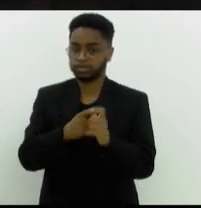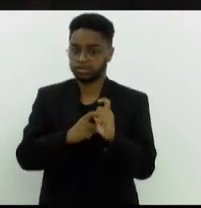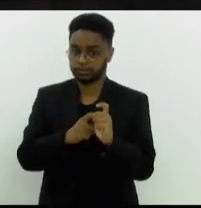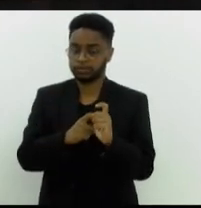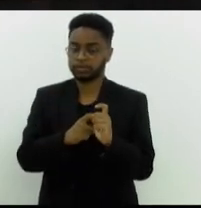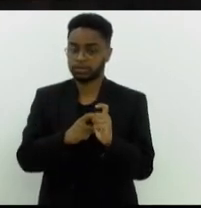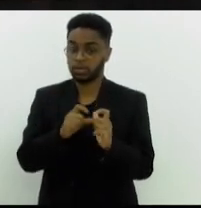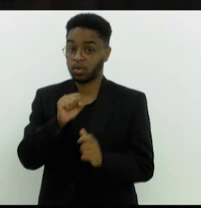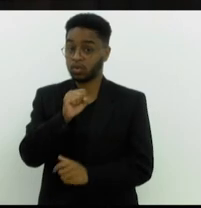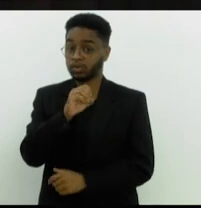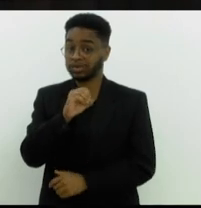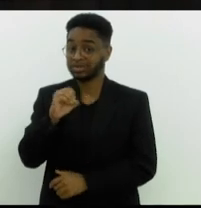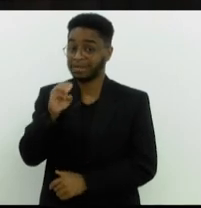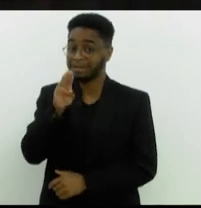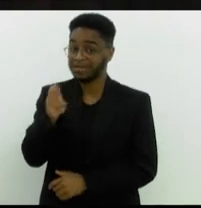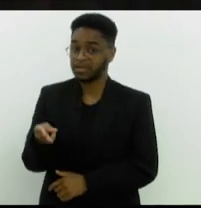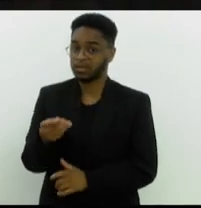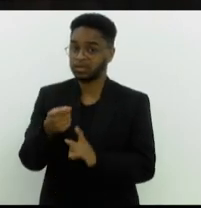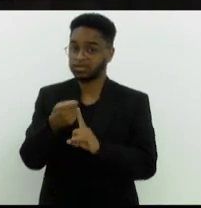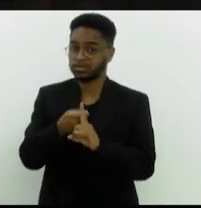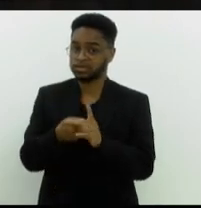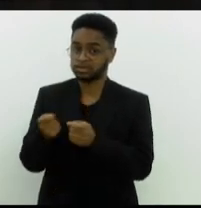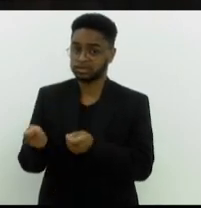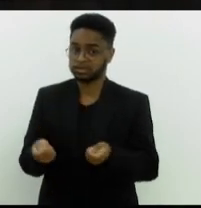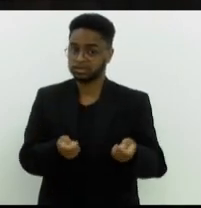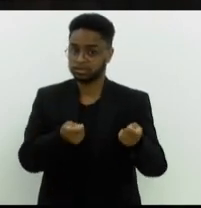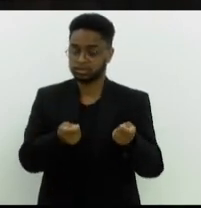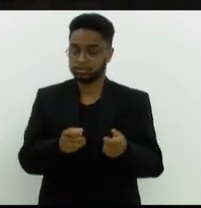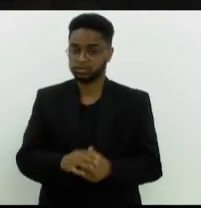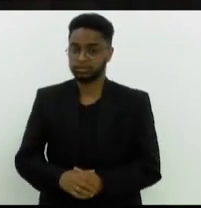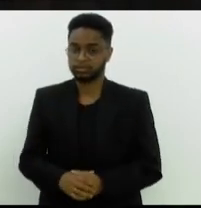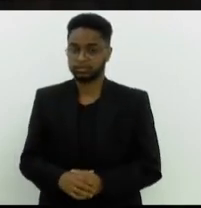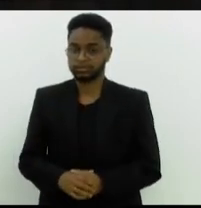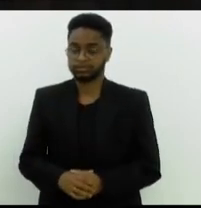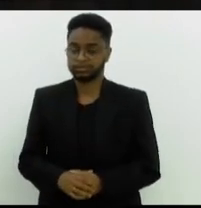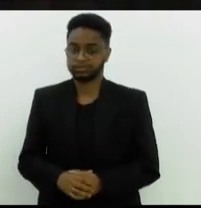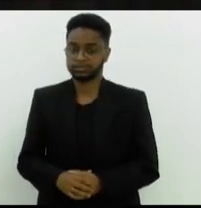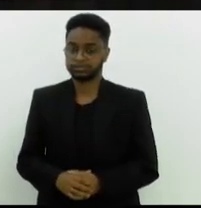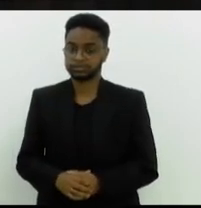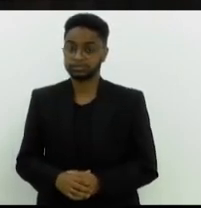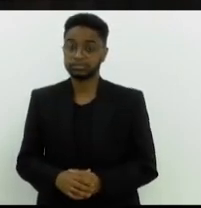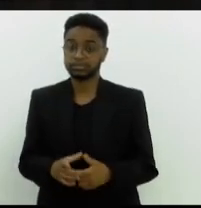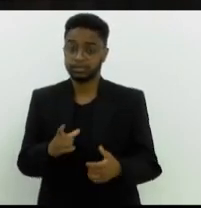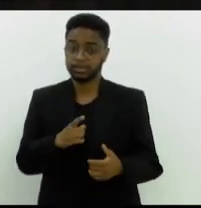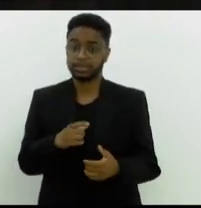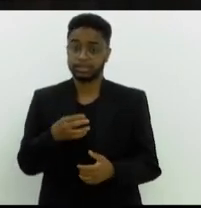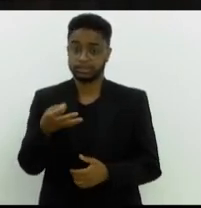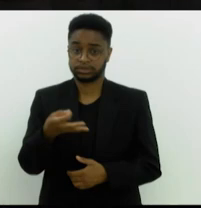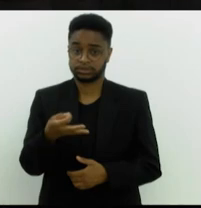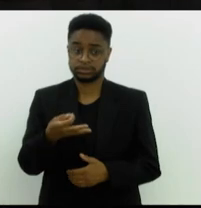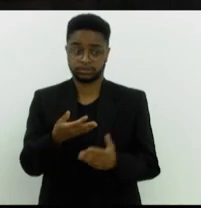800 milhões por mês. Garanto a Vossa Senhora, a Vossa Excelência,